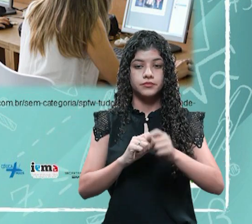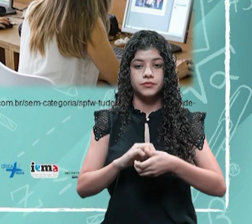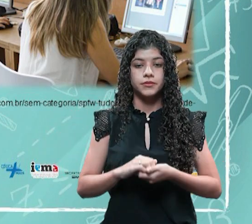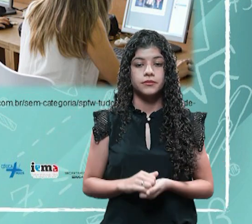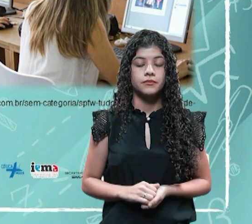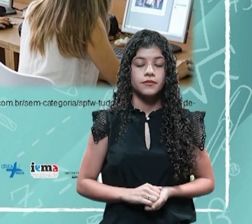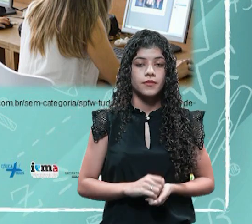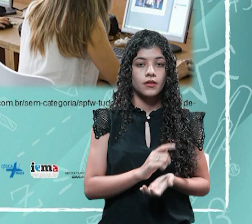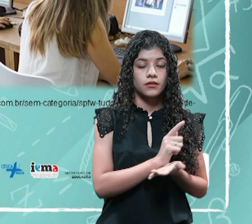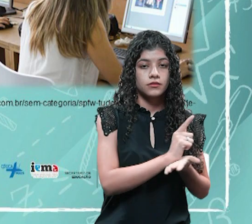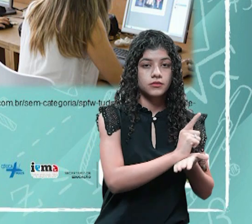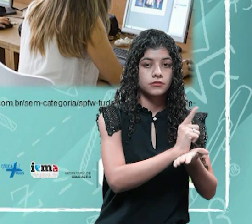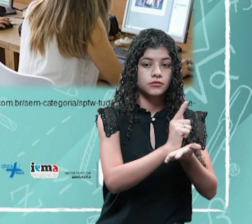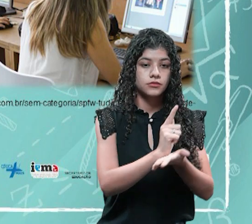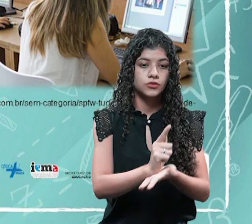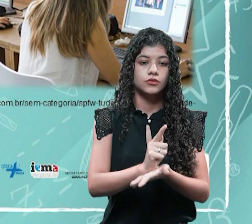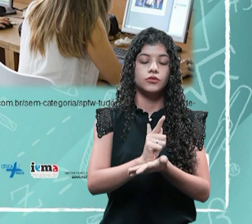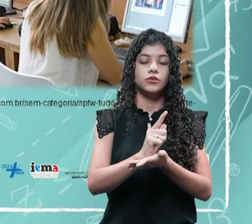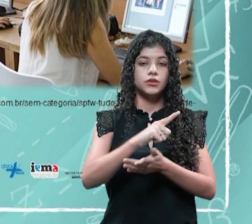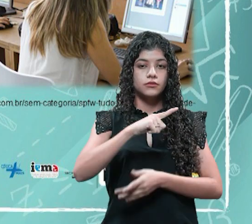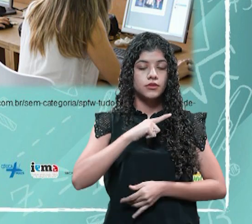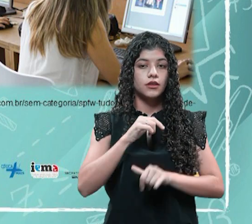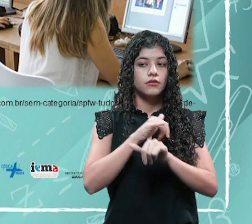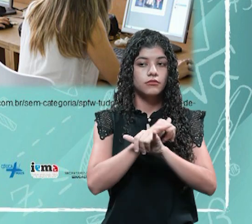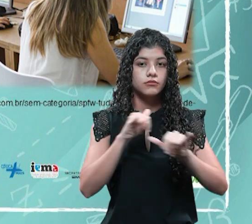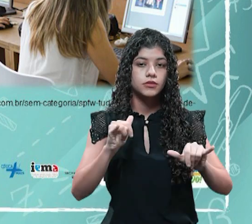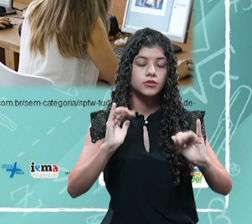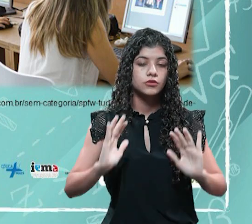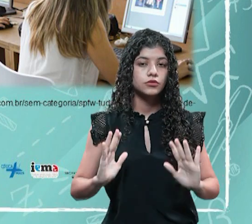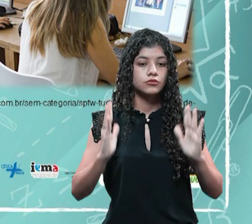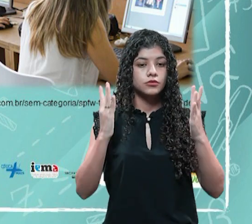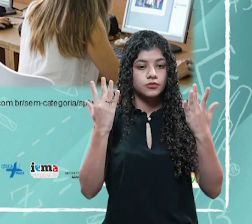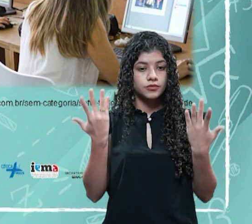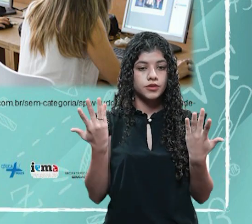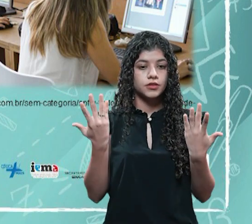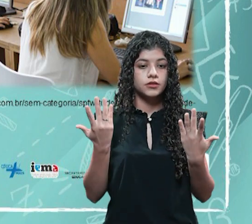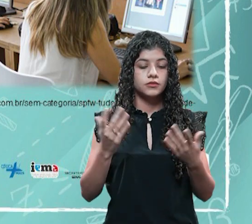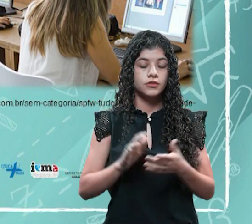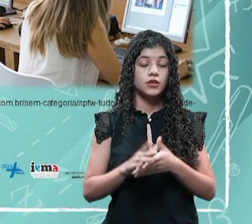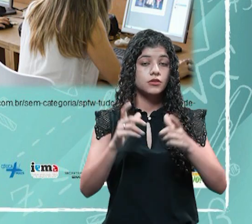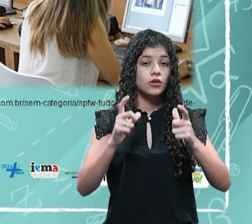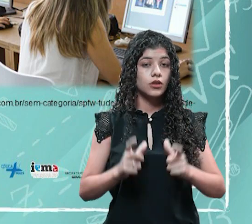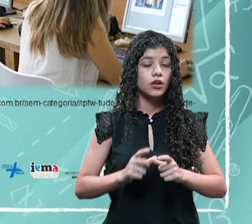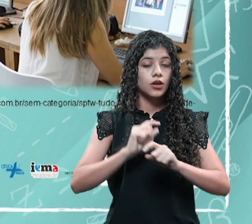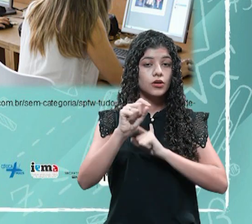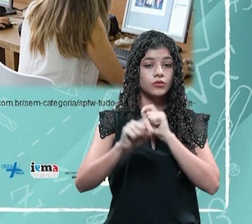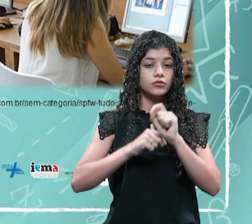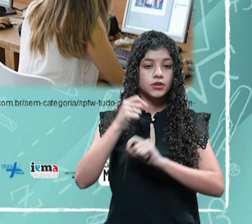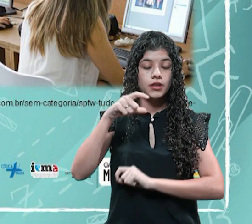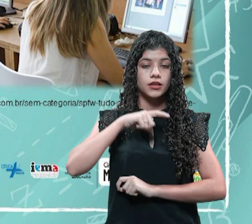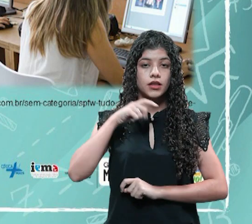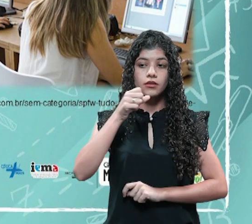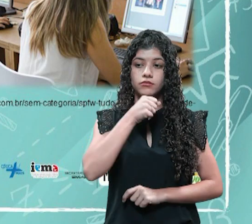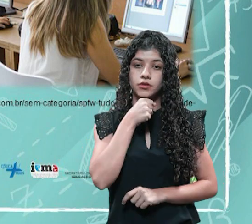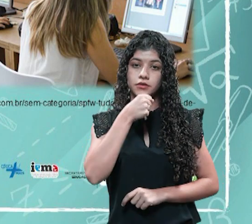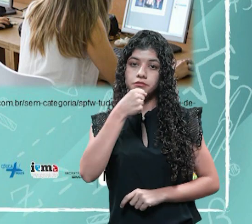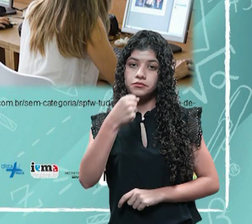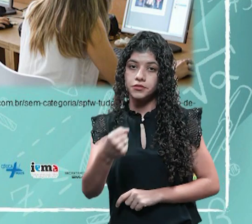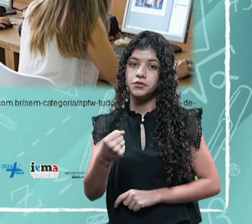ela recepciona, ela fornece informações do evento, né? Então, nesse local deve ser realizada